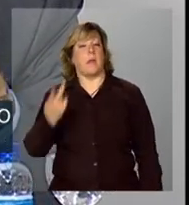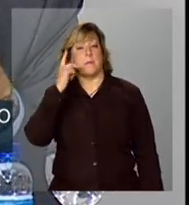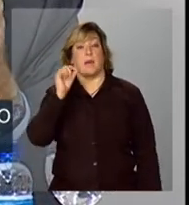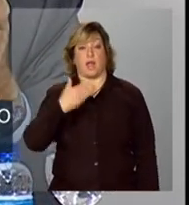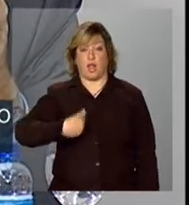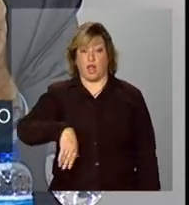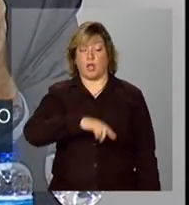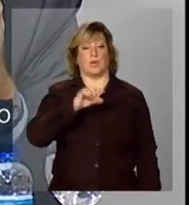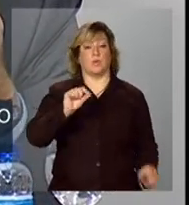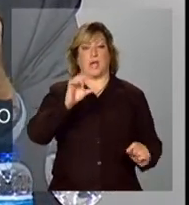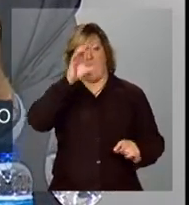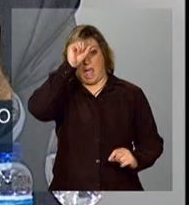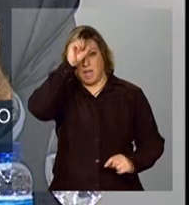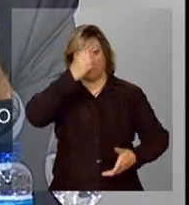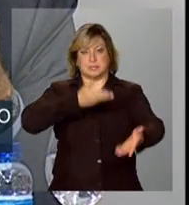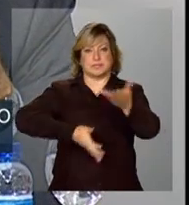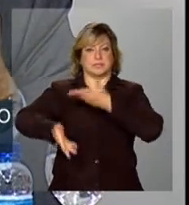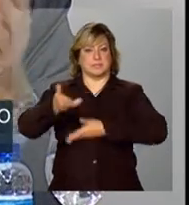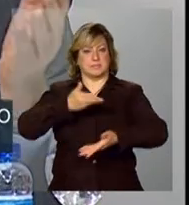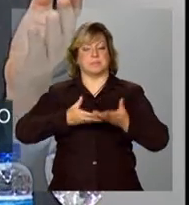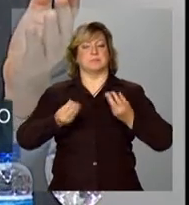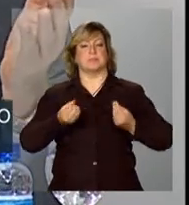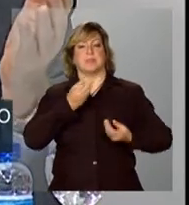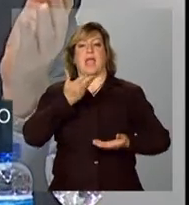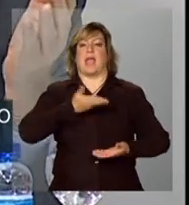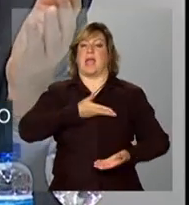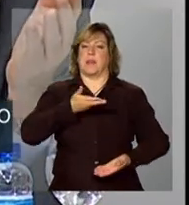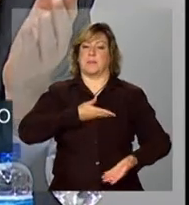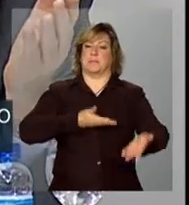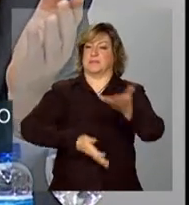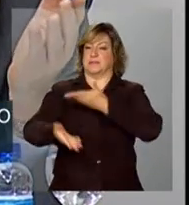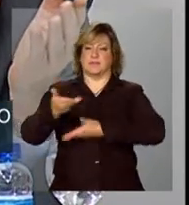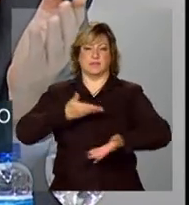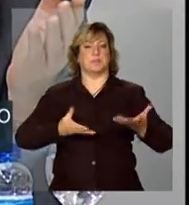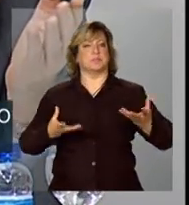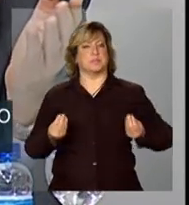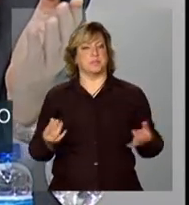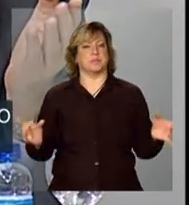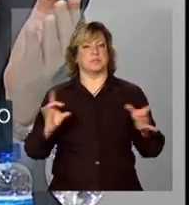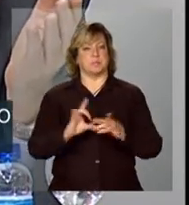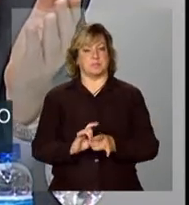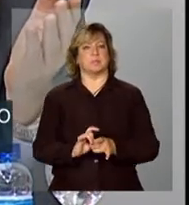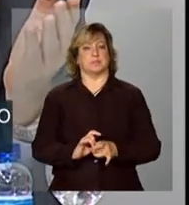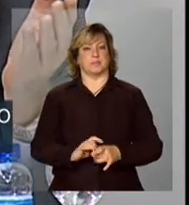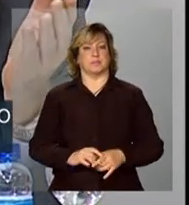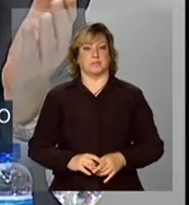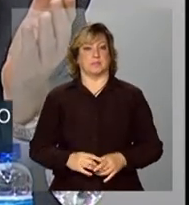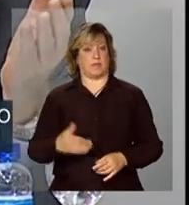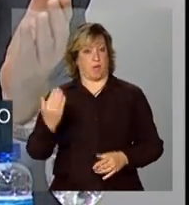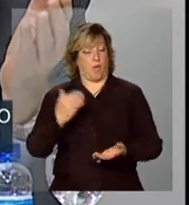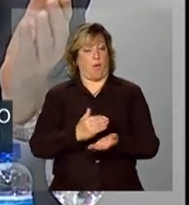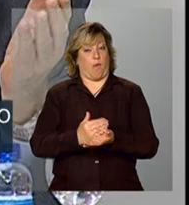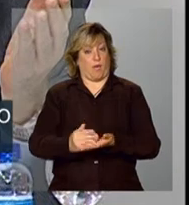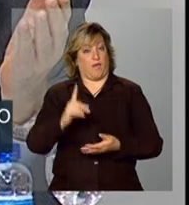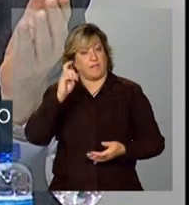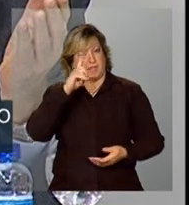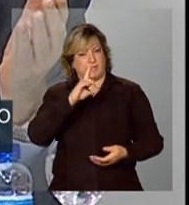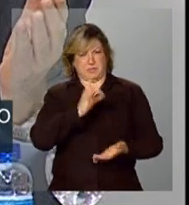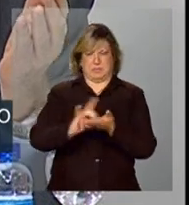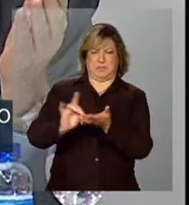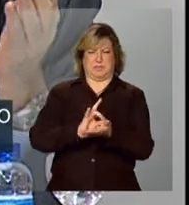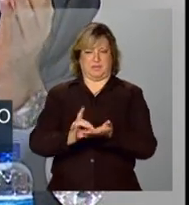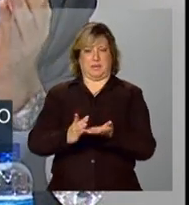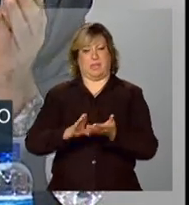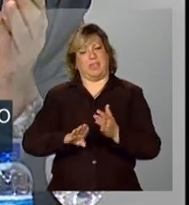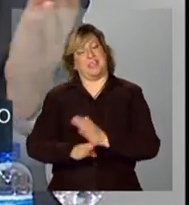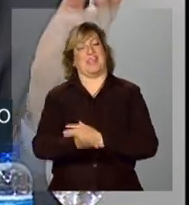um aprendizado. Ganhamos muitos amigos, não é, Paulo? Eu acho que sim. Foi difícil, né? A gente virar amigo, mas ganhamos.